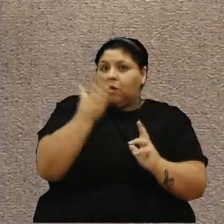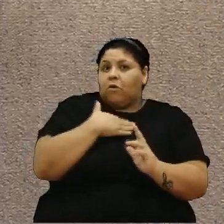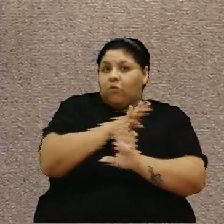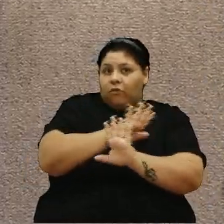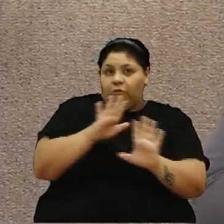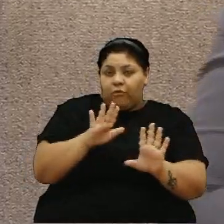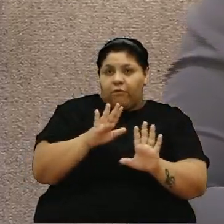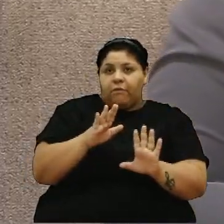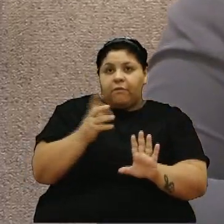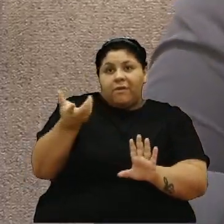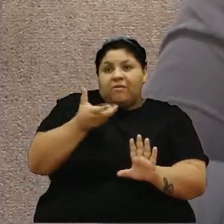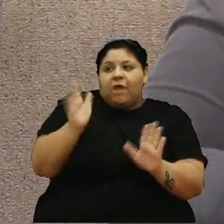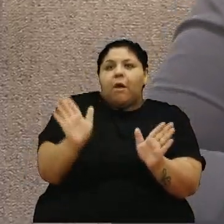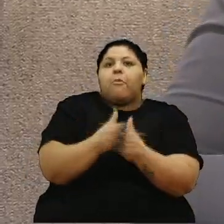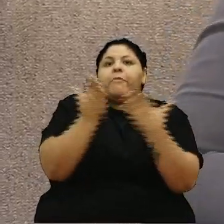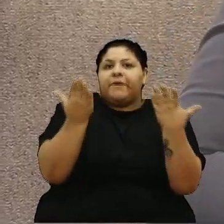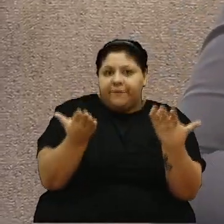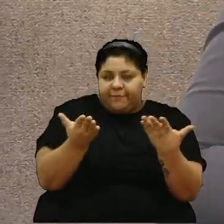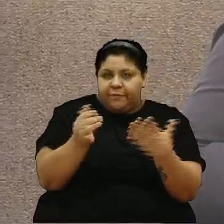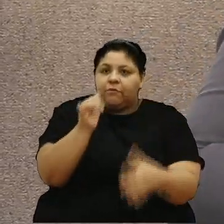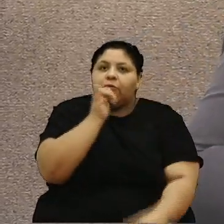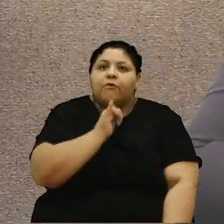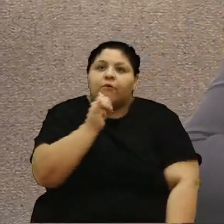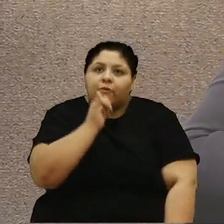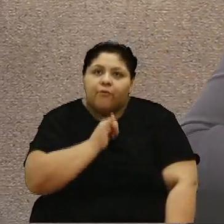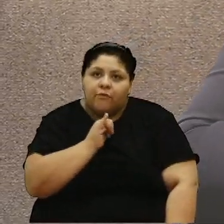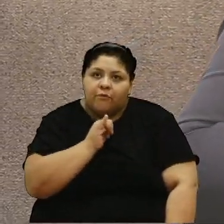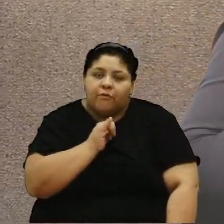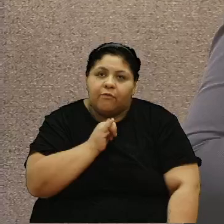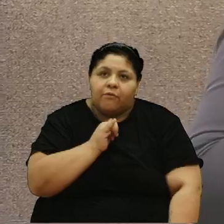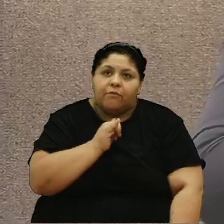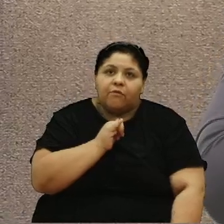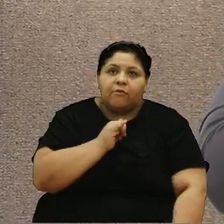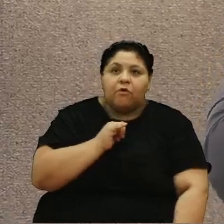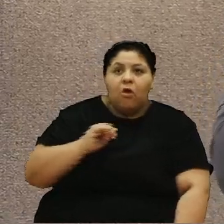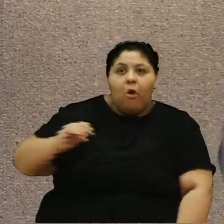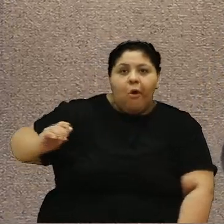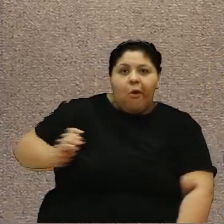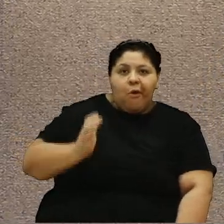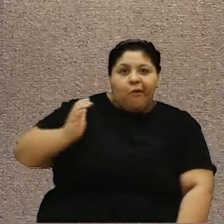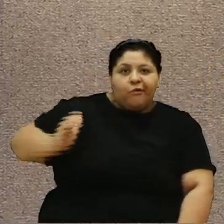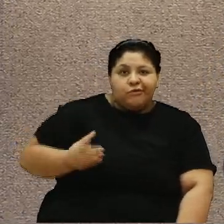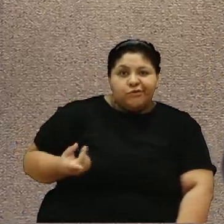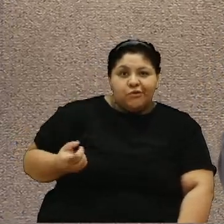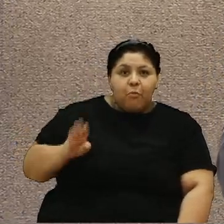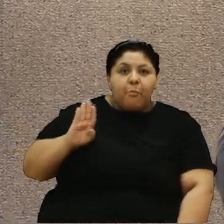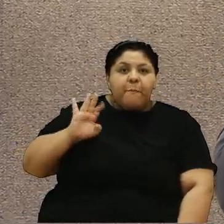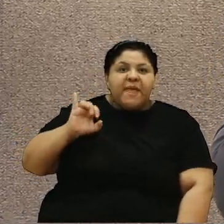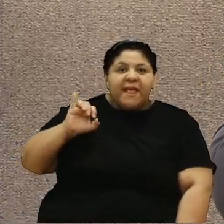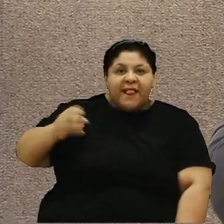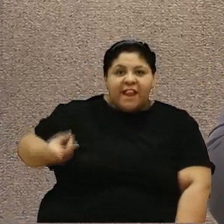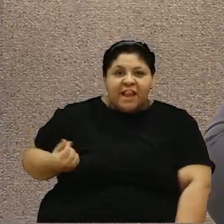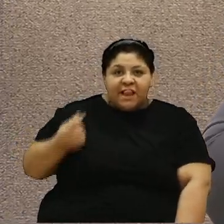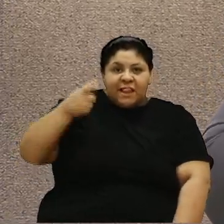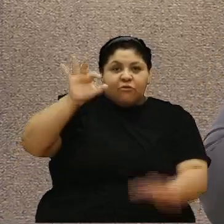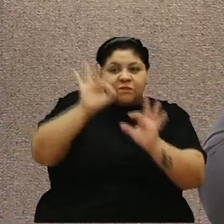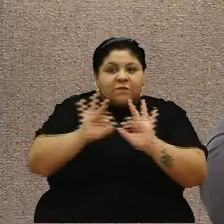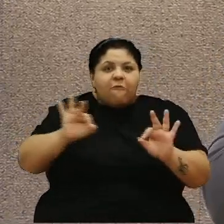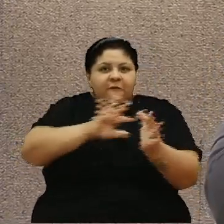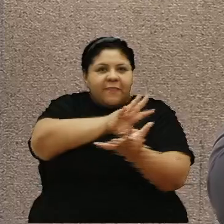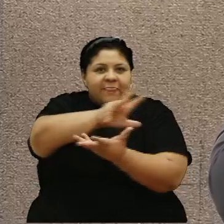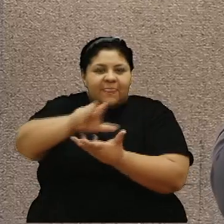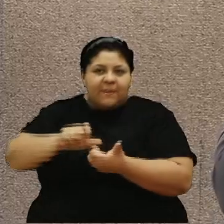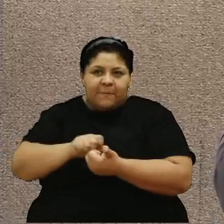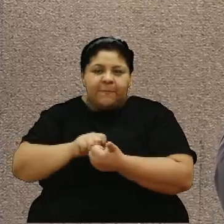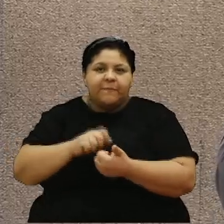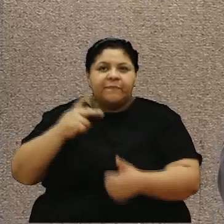dois que é a pobreza. Por exemplo, os malvadões bilionários do mundo estão salvando o mundo, né? Recentemente, vereador